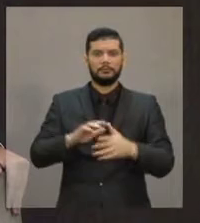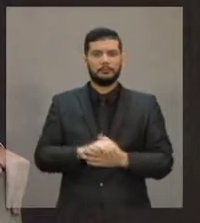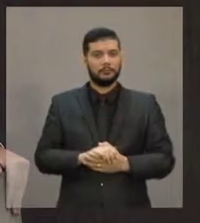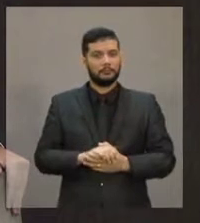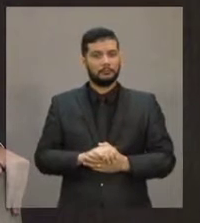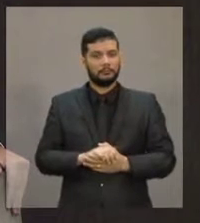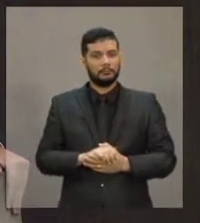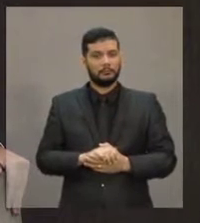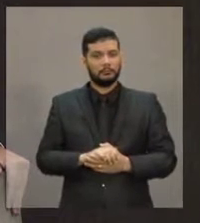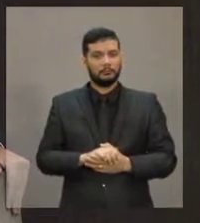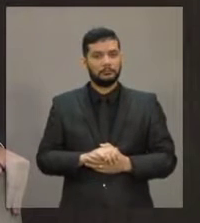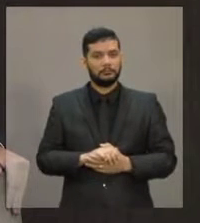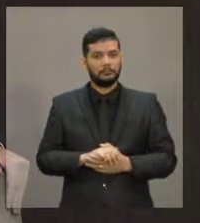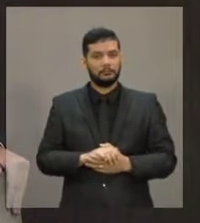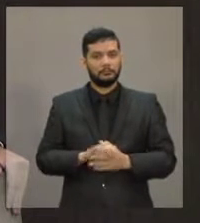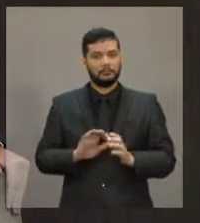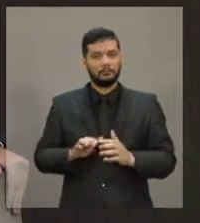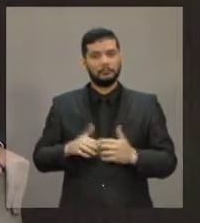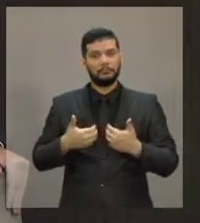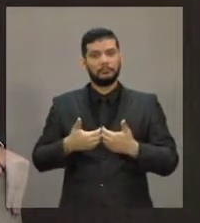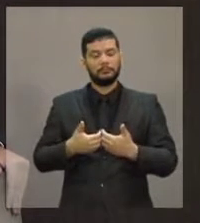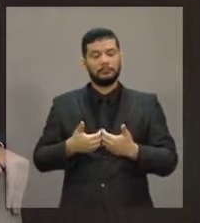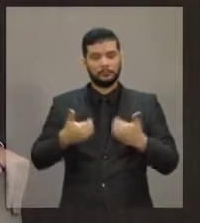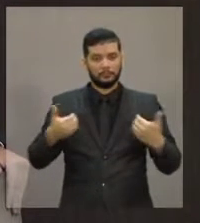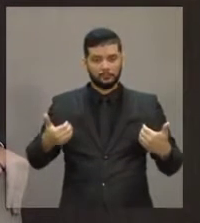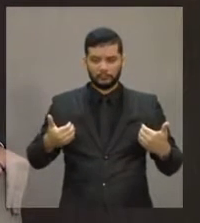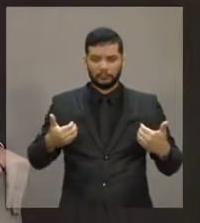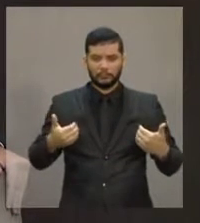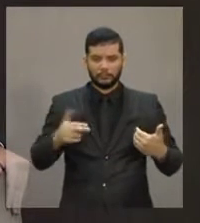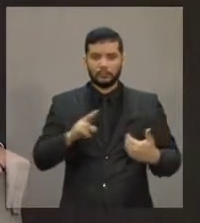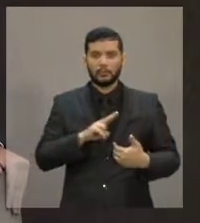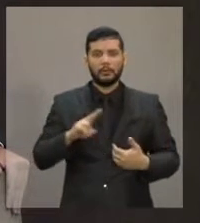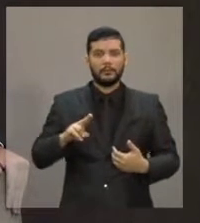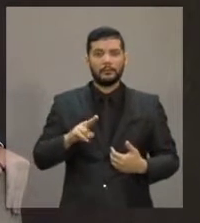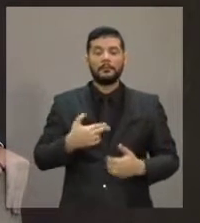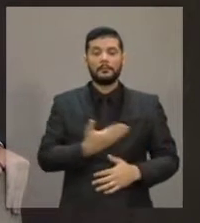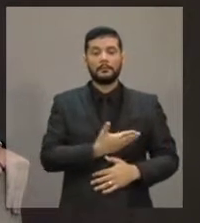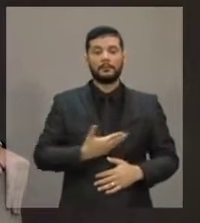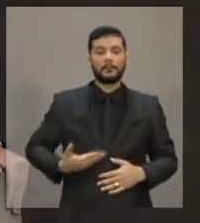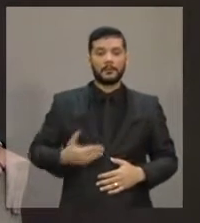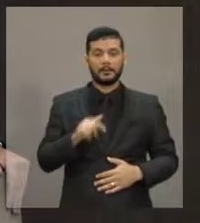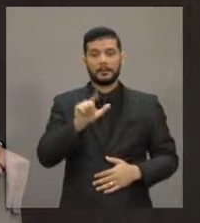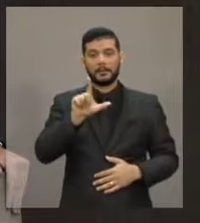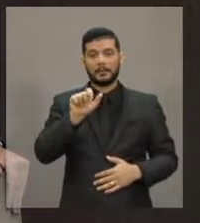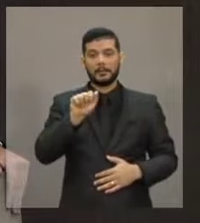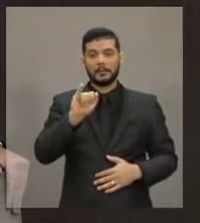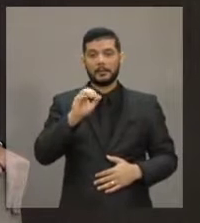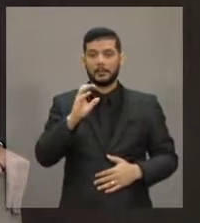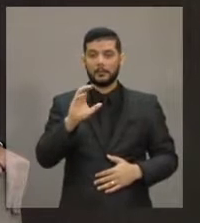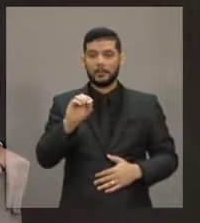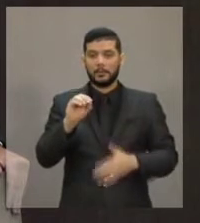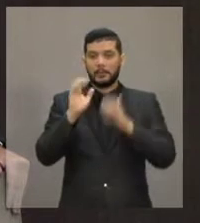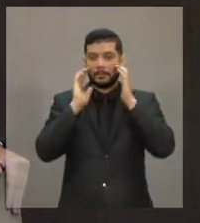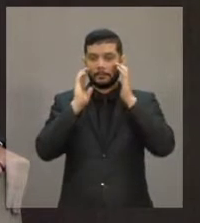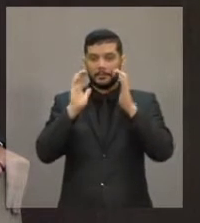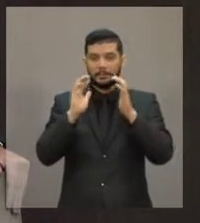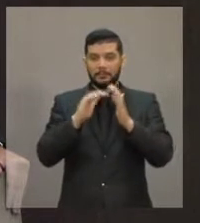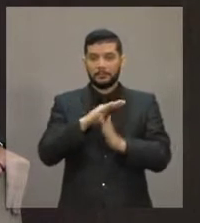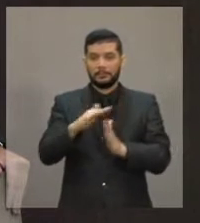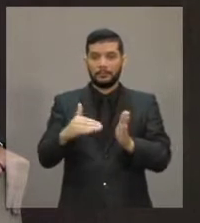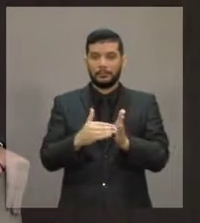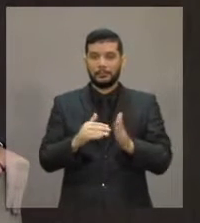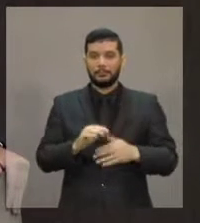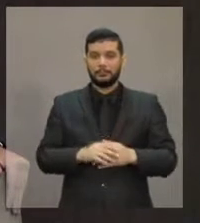isso chamou-se de Estado laico, garantindo-se a liberdade de fé, garantindo-se a liberdade